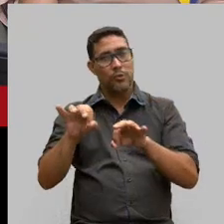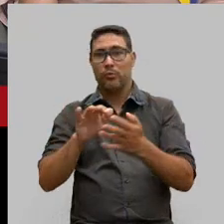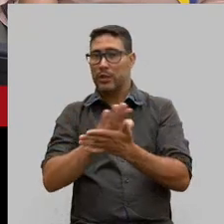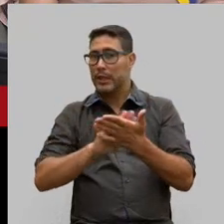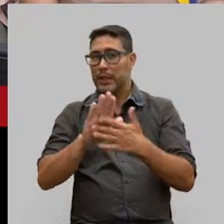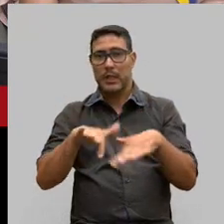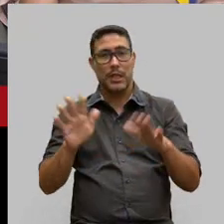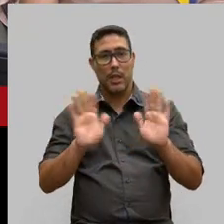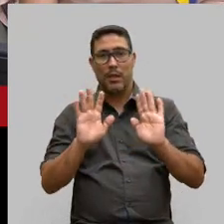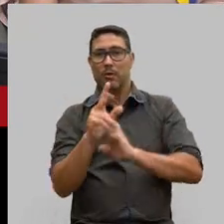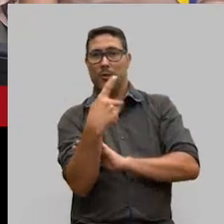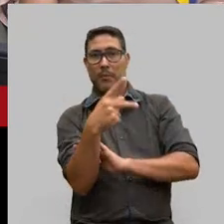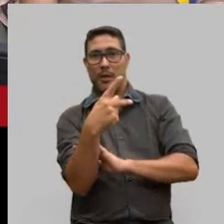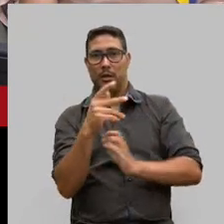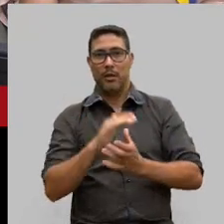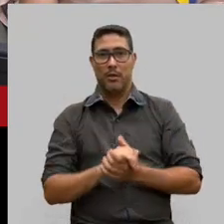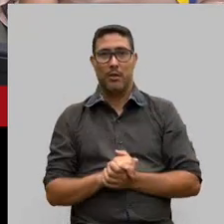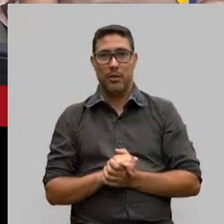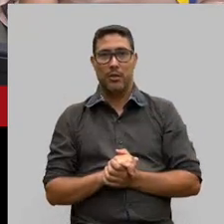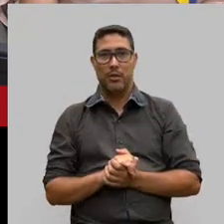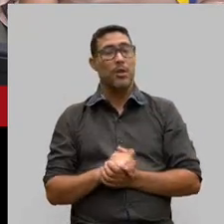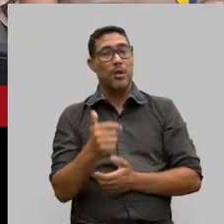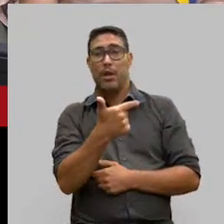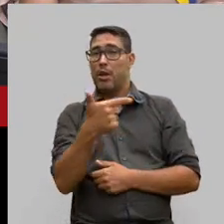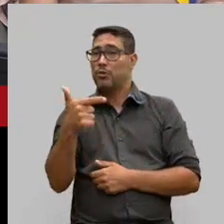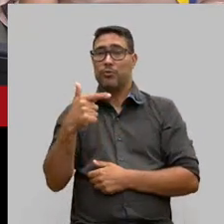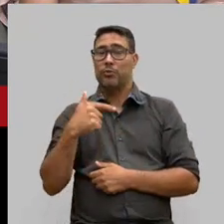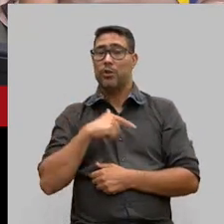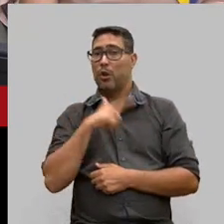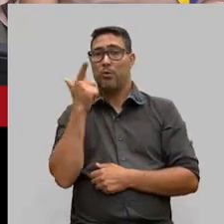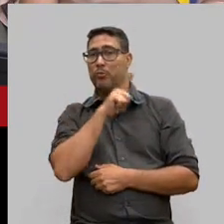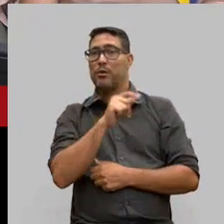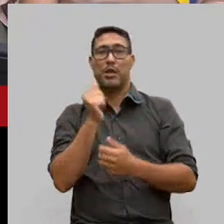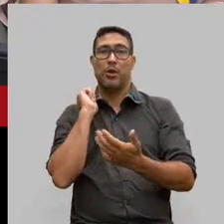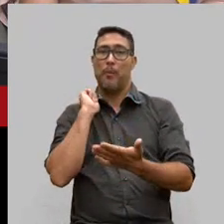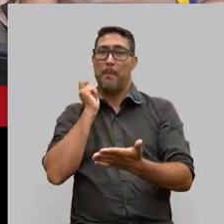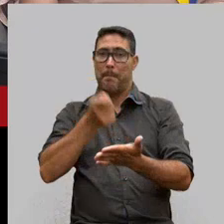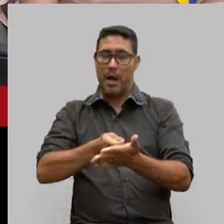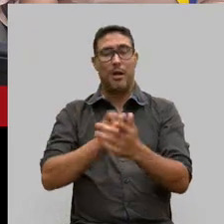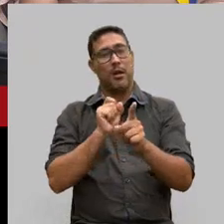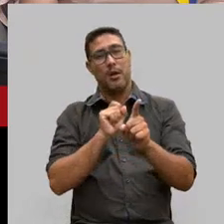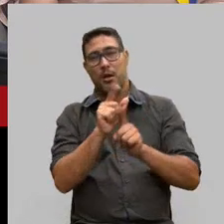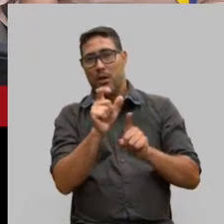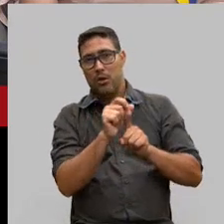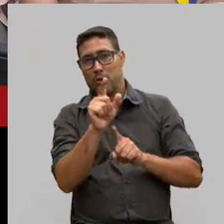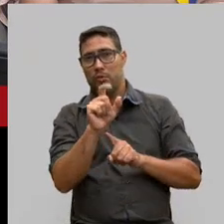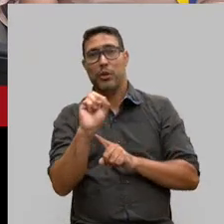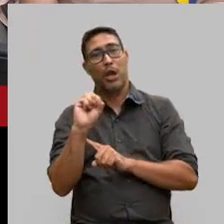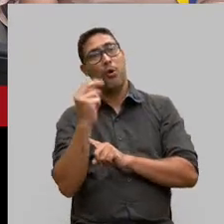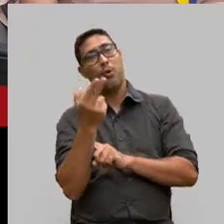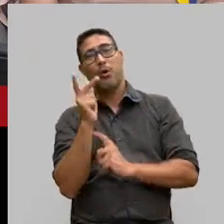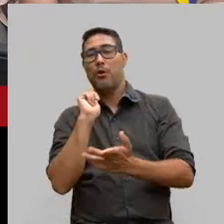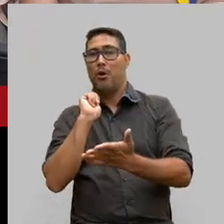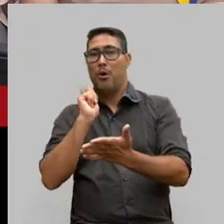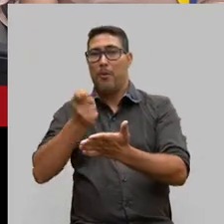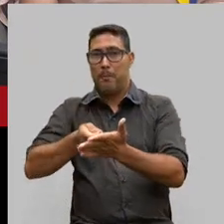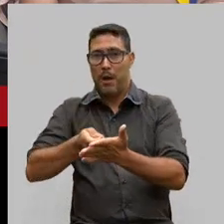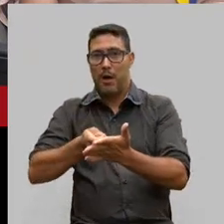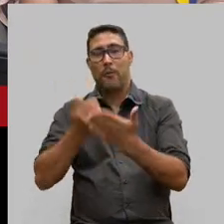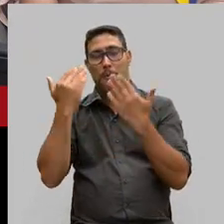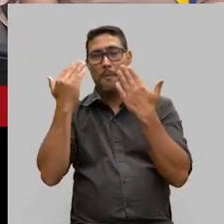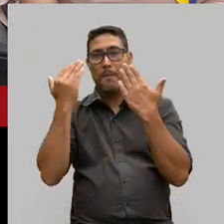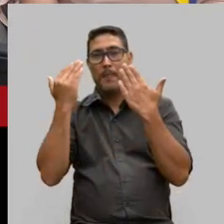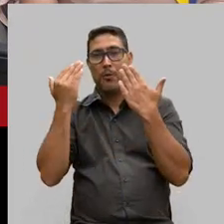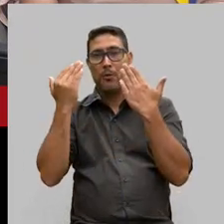ele eu não tenho condições de pagar um aluguel porque eu escolho ou eu pago o aluguel ou eu pago o psiquiatra